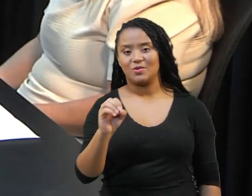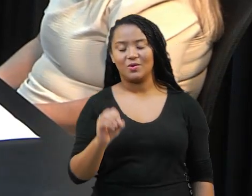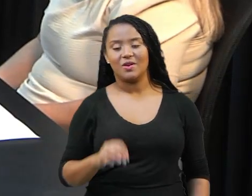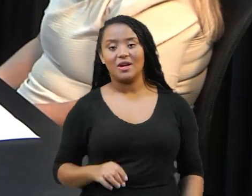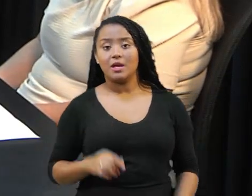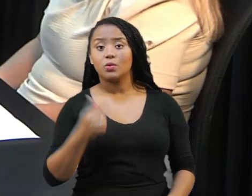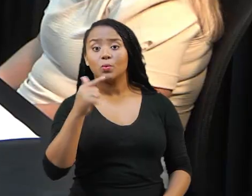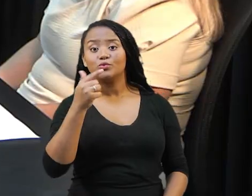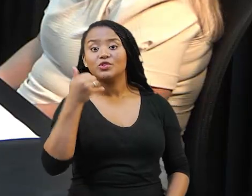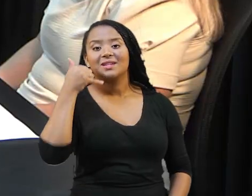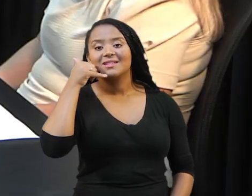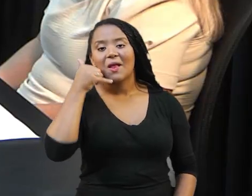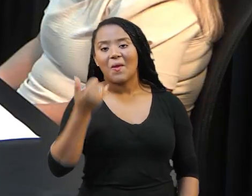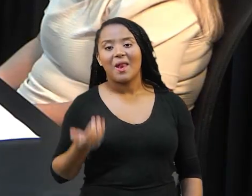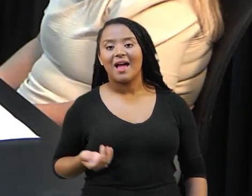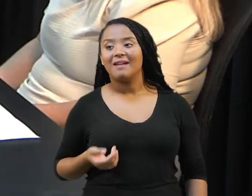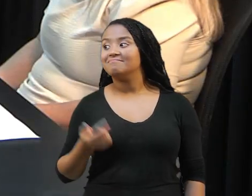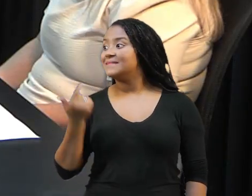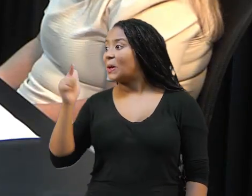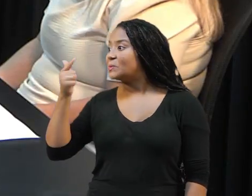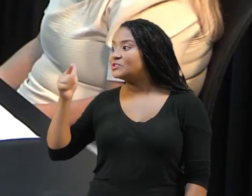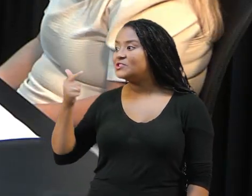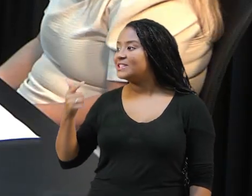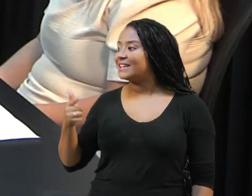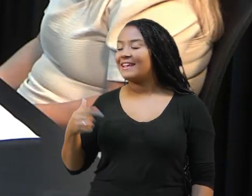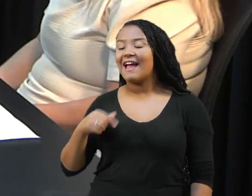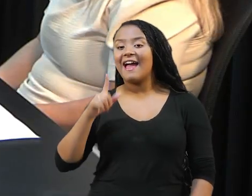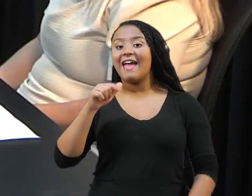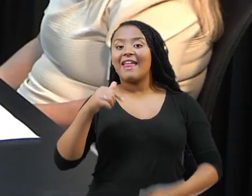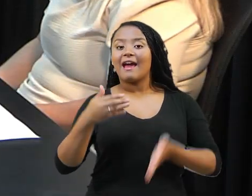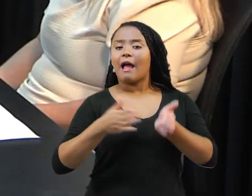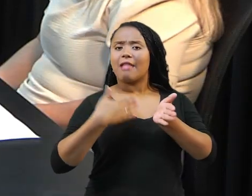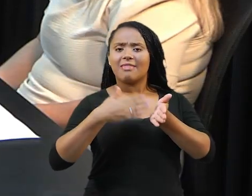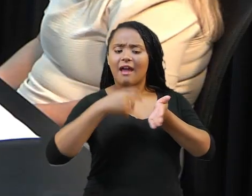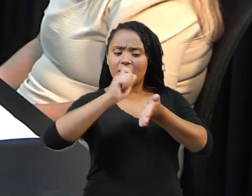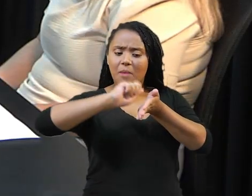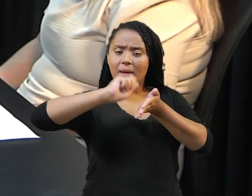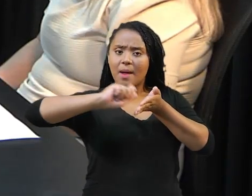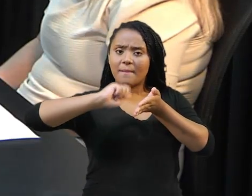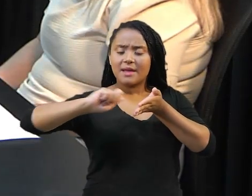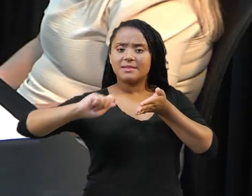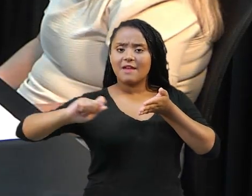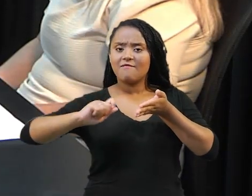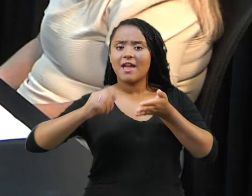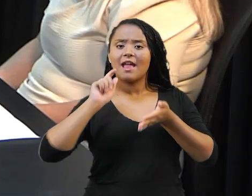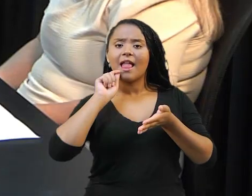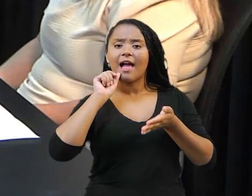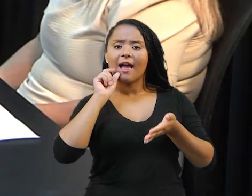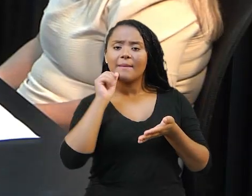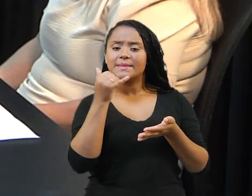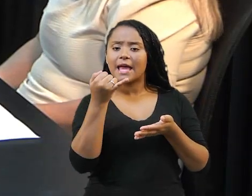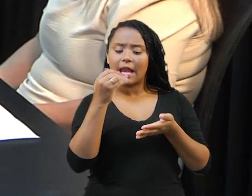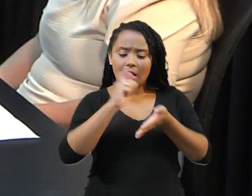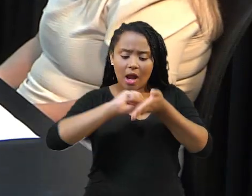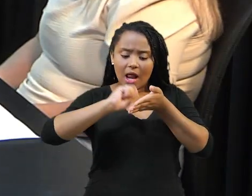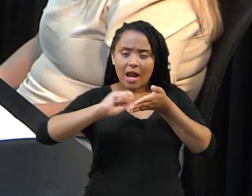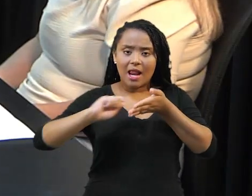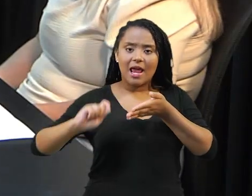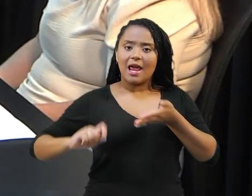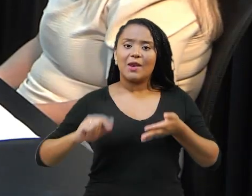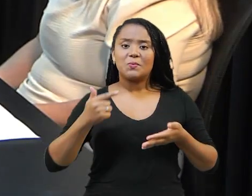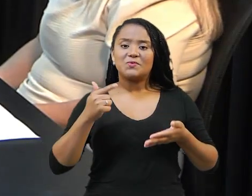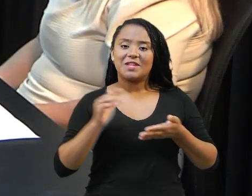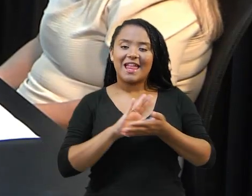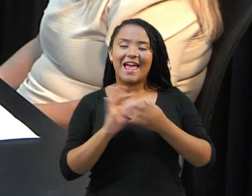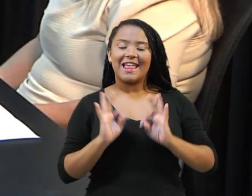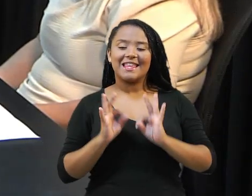era cadernão. Falar em celular, eu terminando a minha residência no Rio, em 95 foi quando Uberlândia foi uma das primeiras cidades a ter